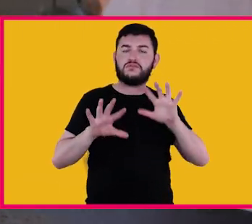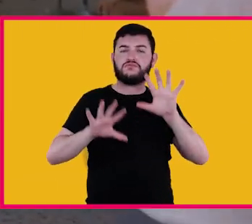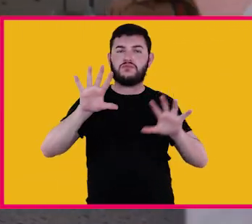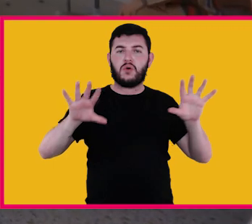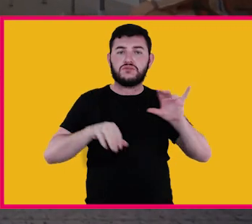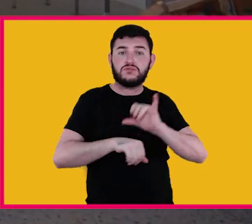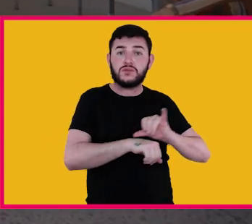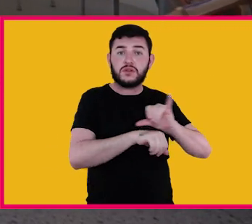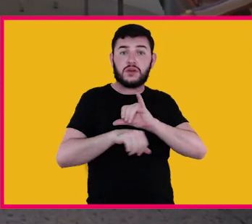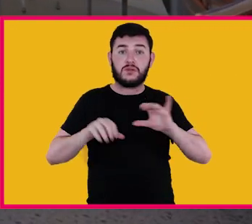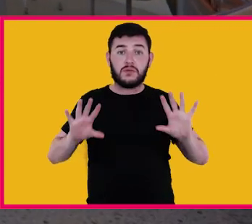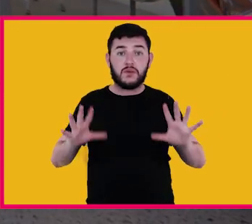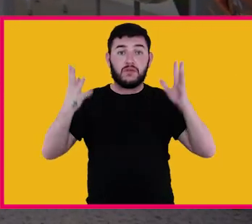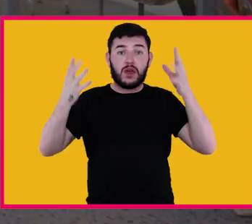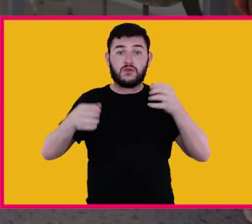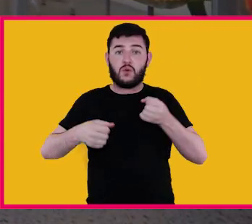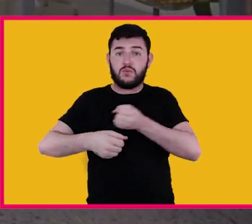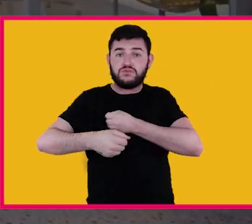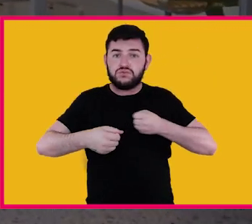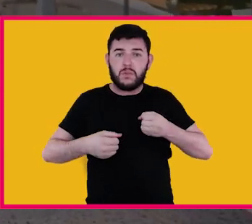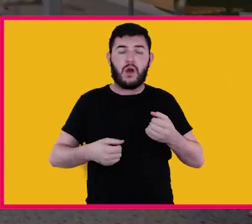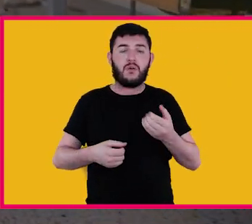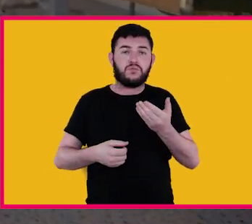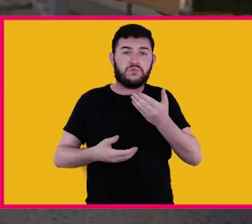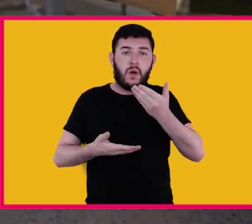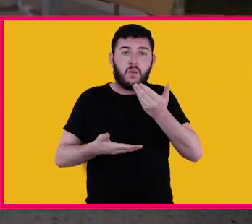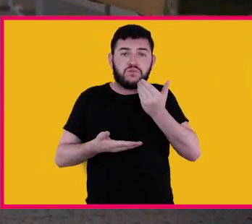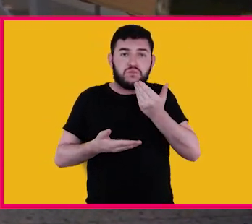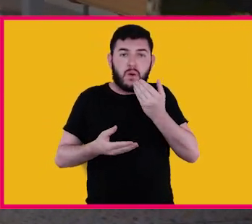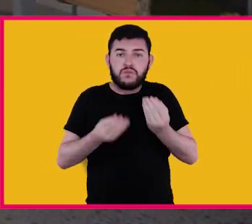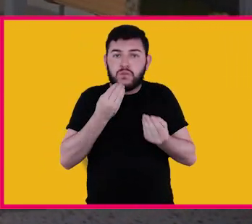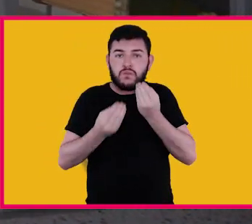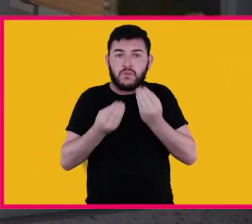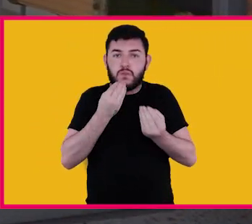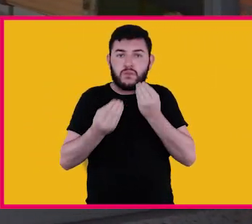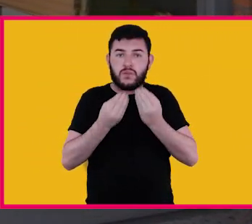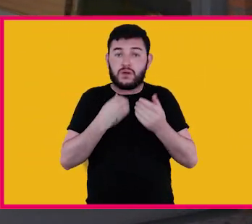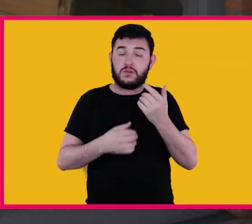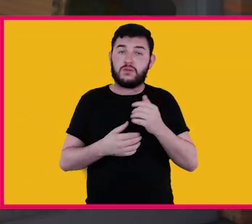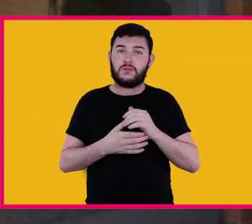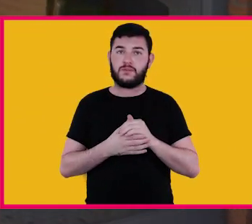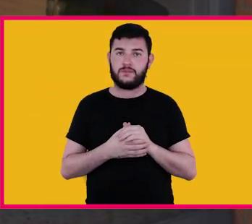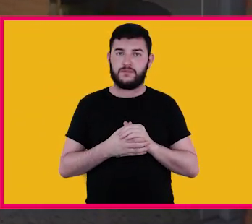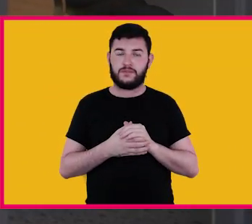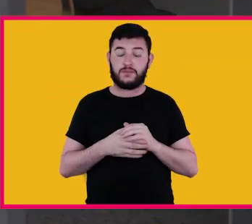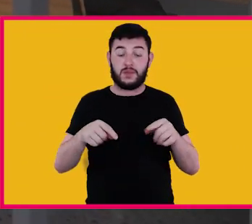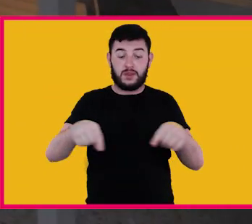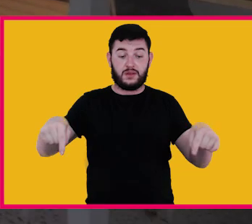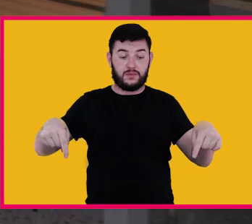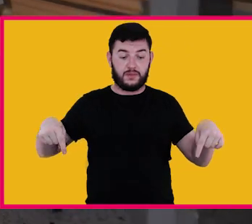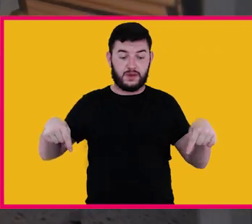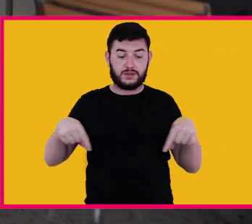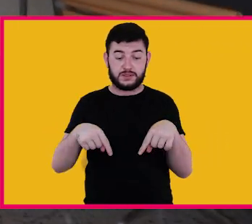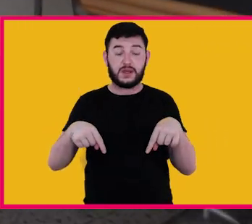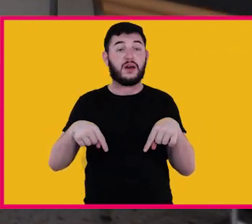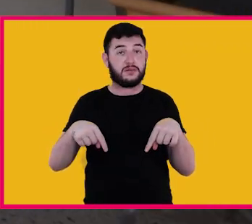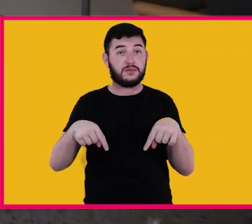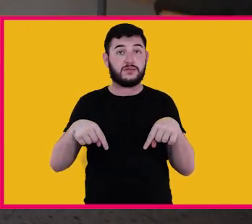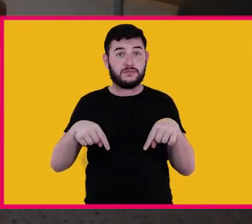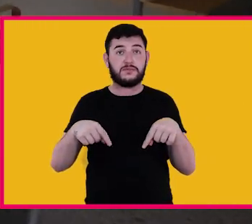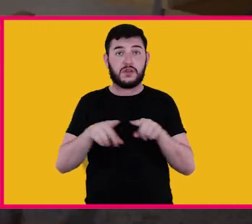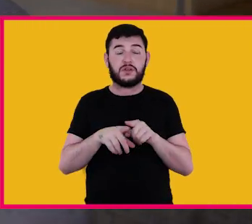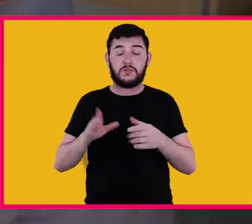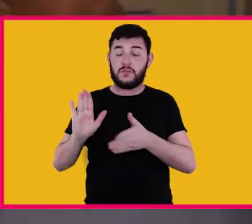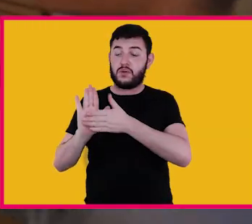de atividades afins. No bloco da frente, encontramos um espaço que chamamos de incubadora cultural. Ele possui 24 metros